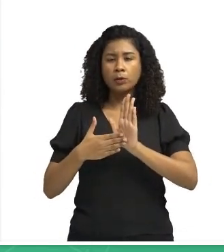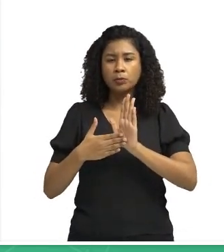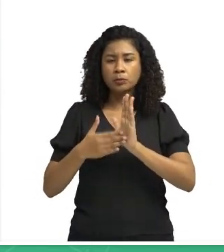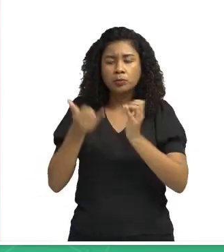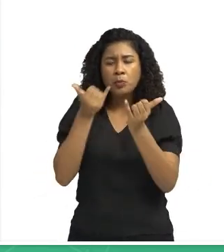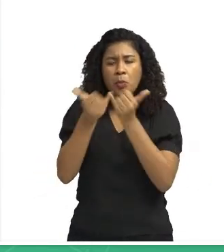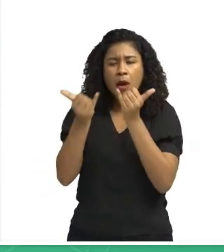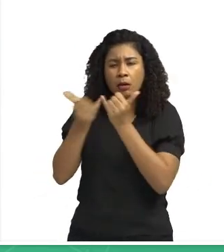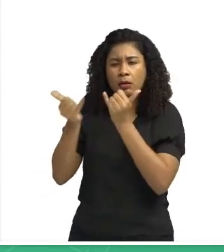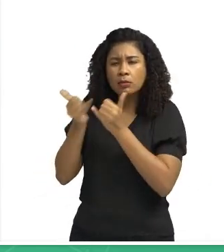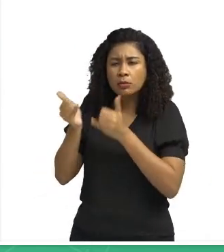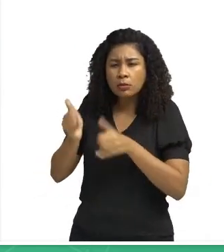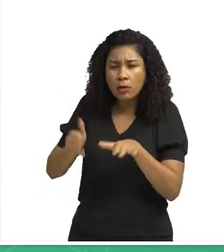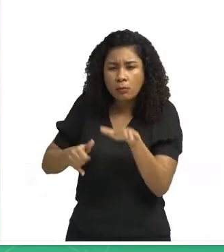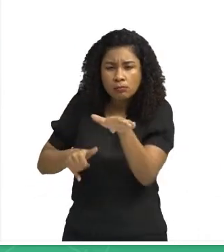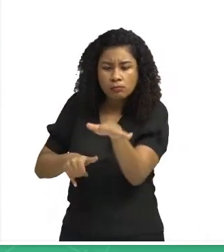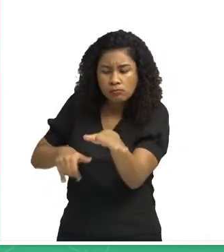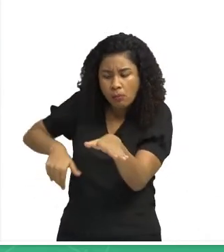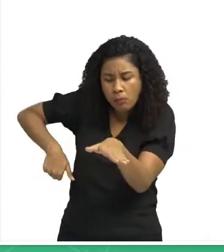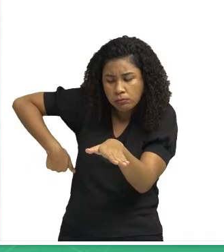bilhar. E em